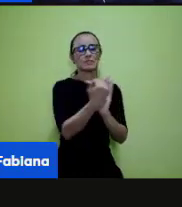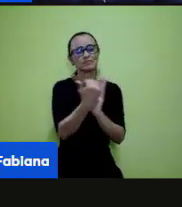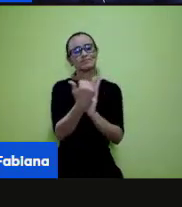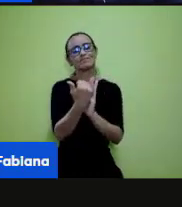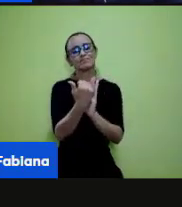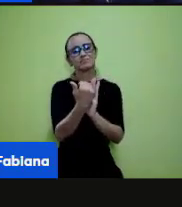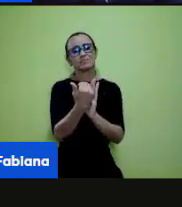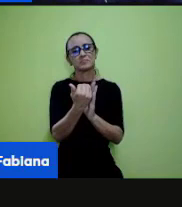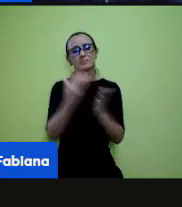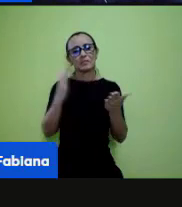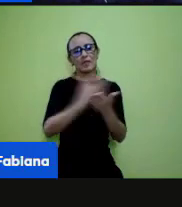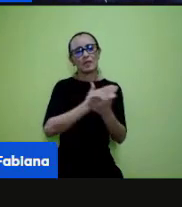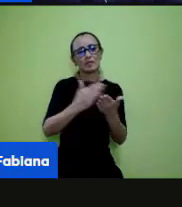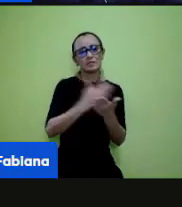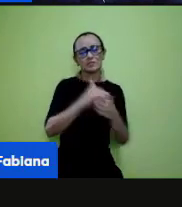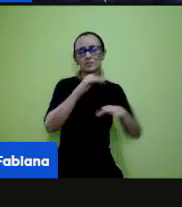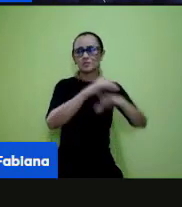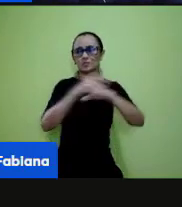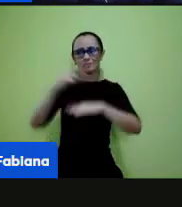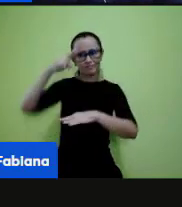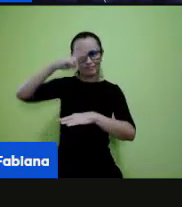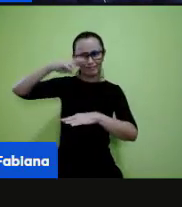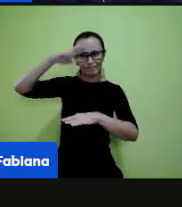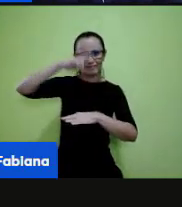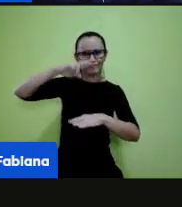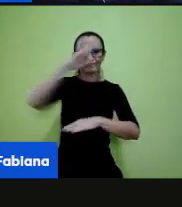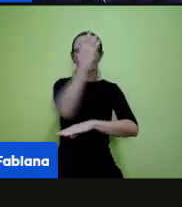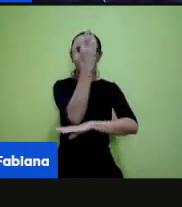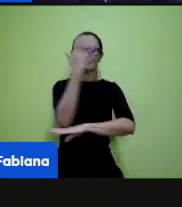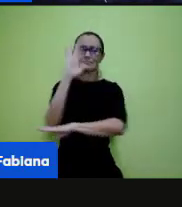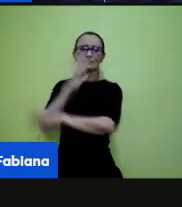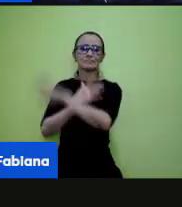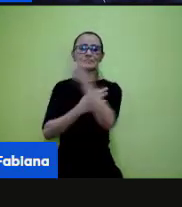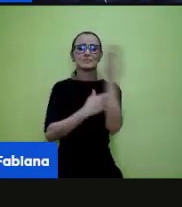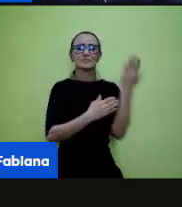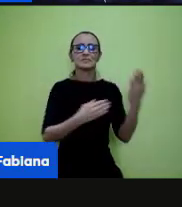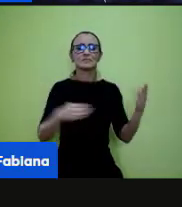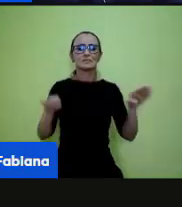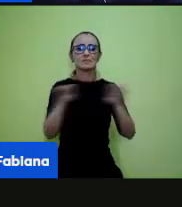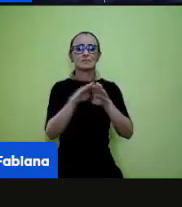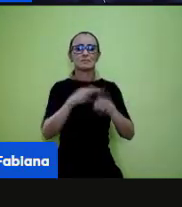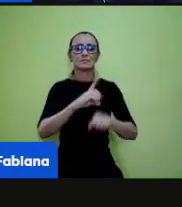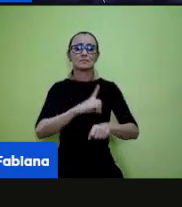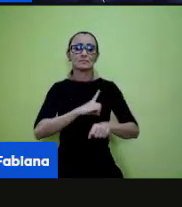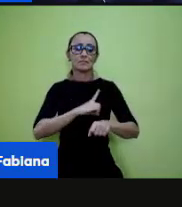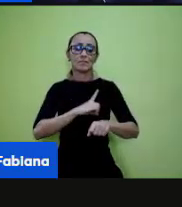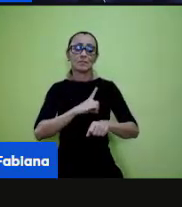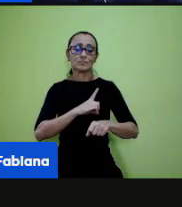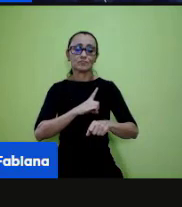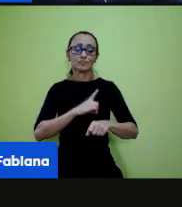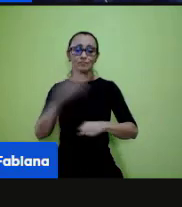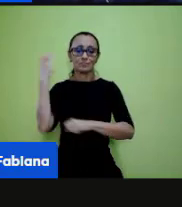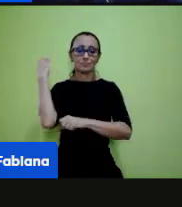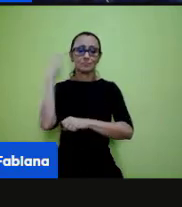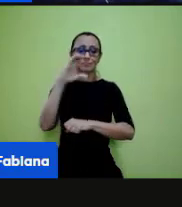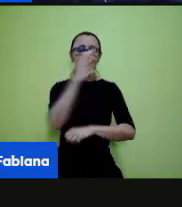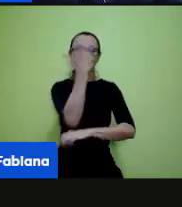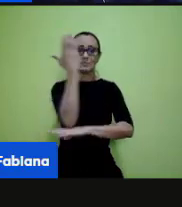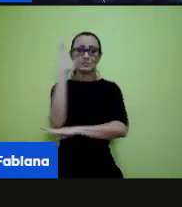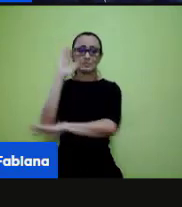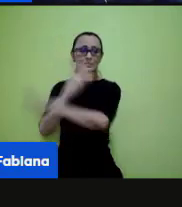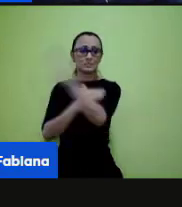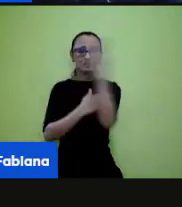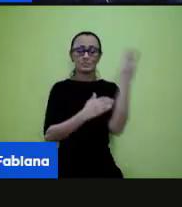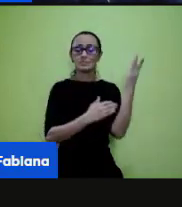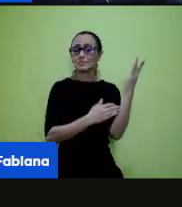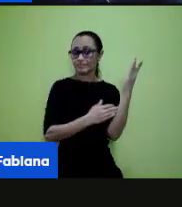vigilância sanitária ambiental e muitas das vezes até delegacia de crimes ambientais, a gente dá